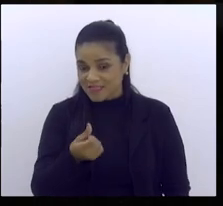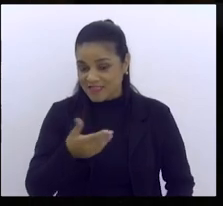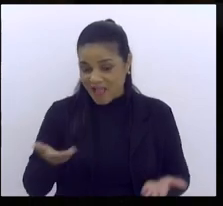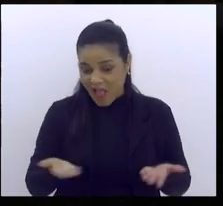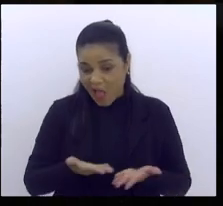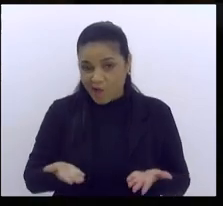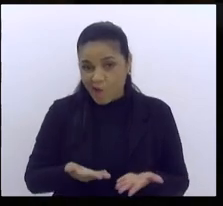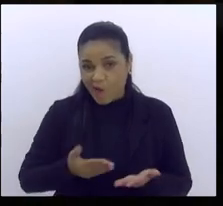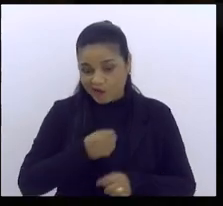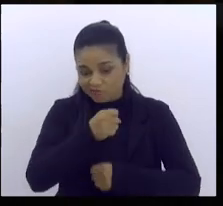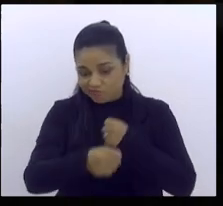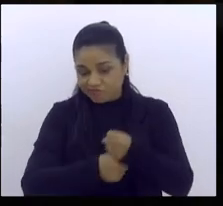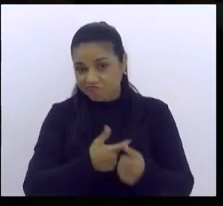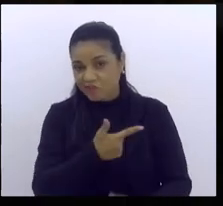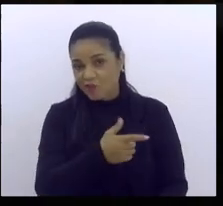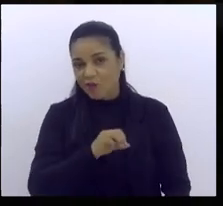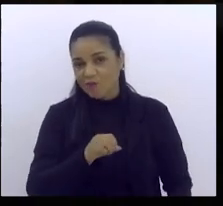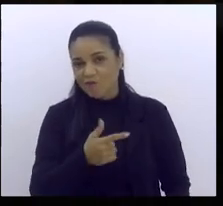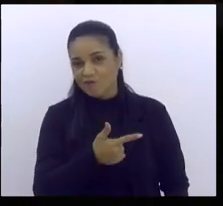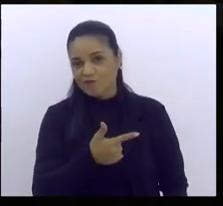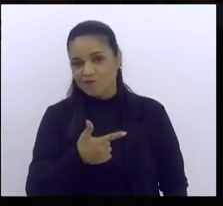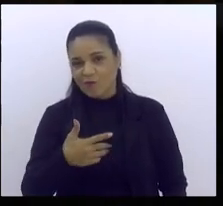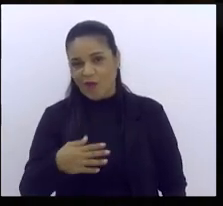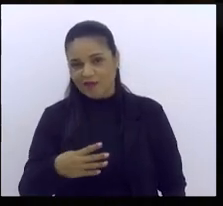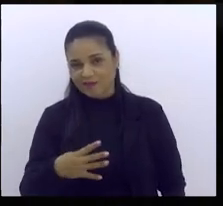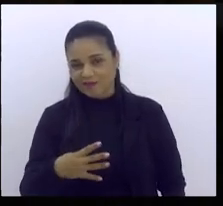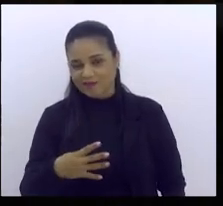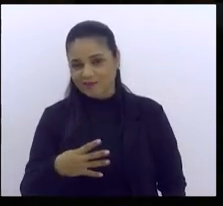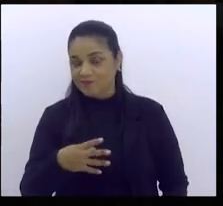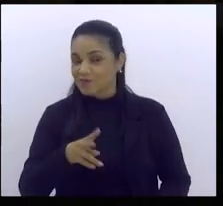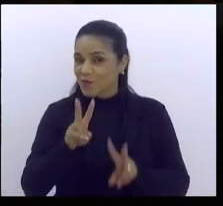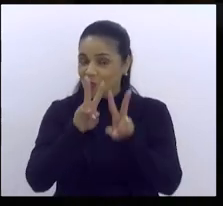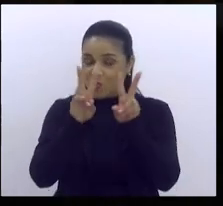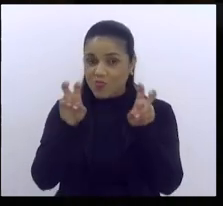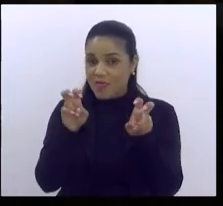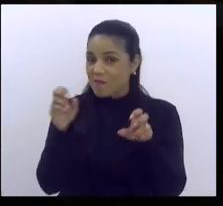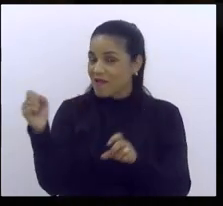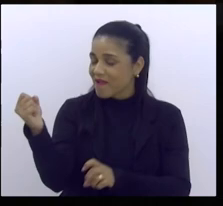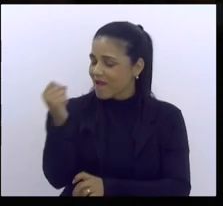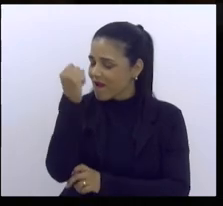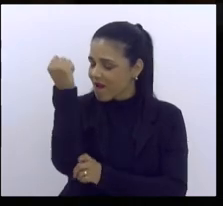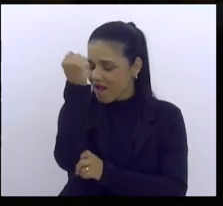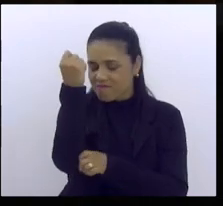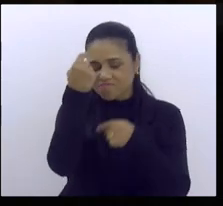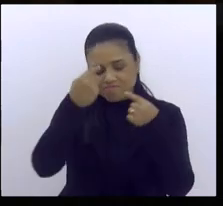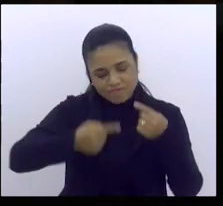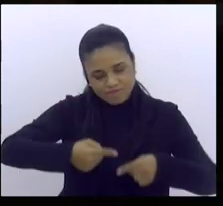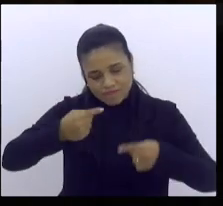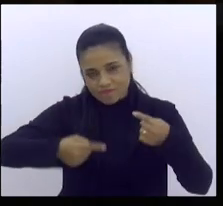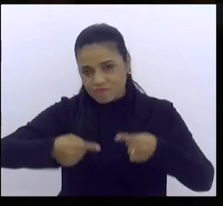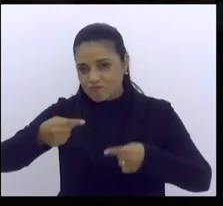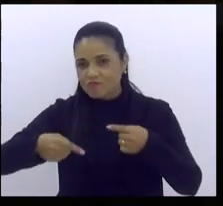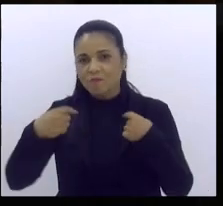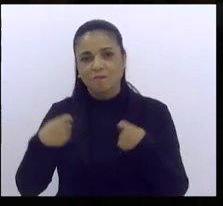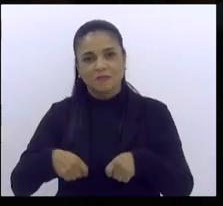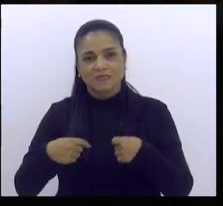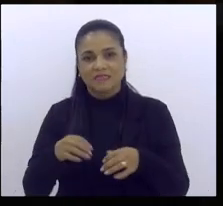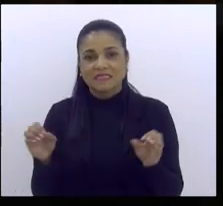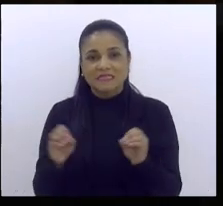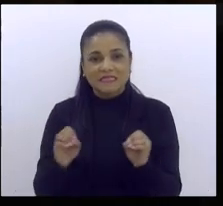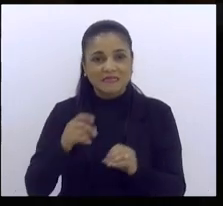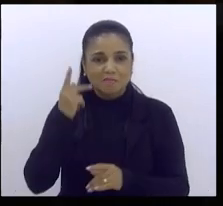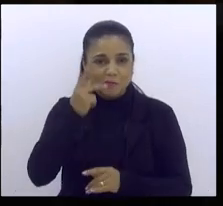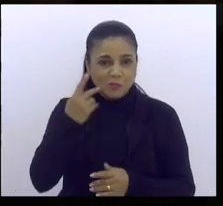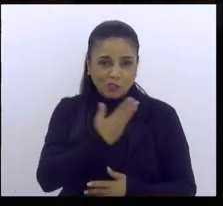em 2024. Por isso, esse é um tema gravíssimo, porque sem política pública